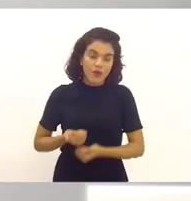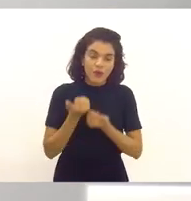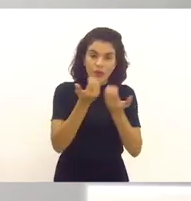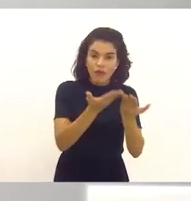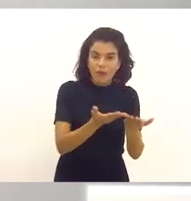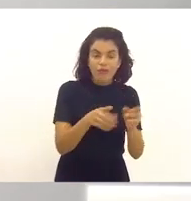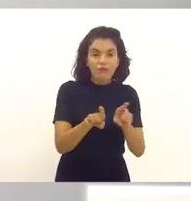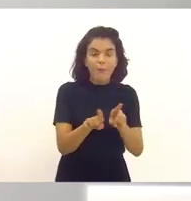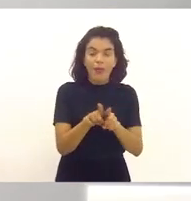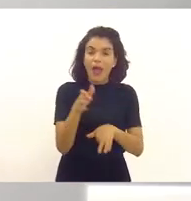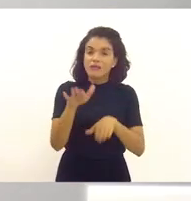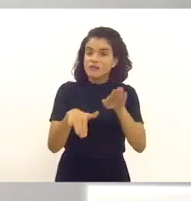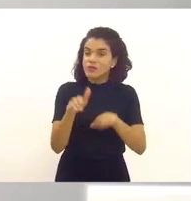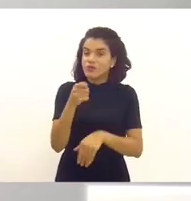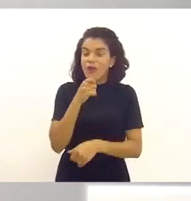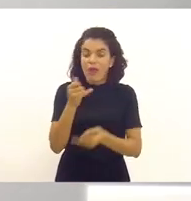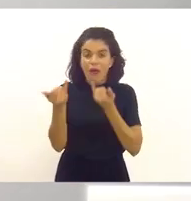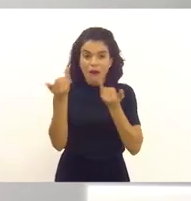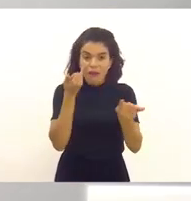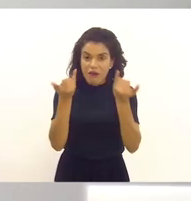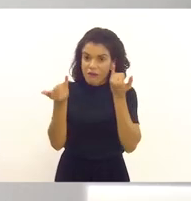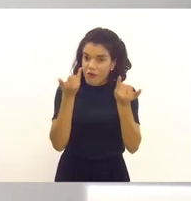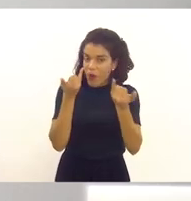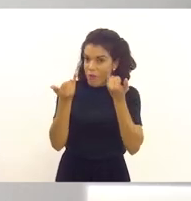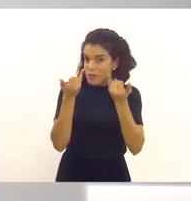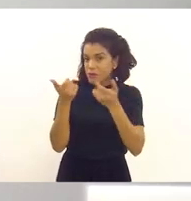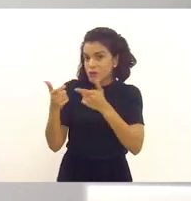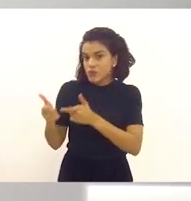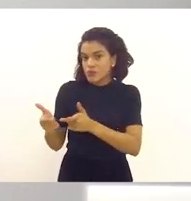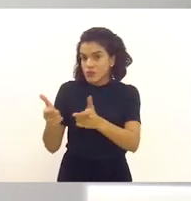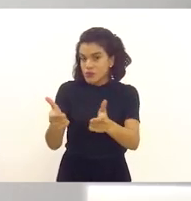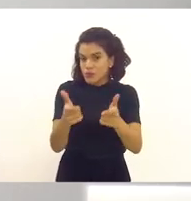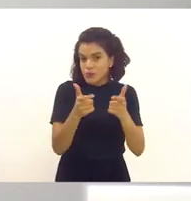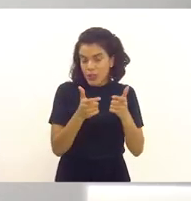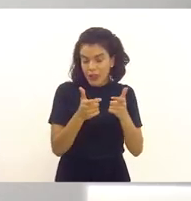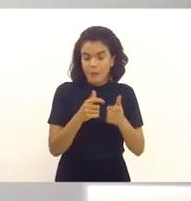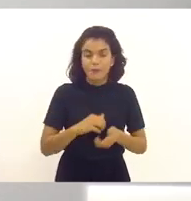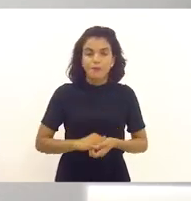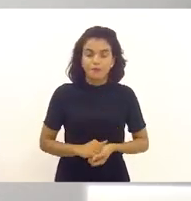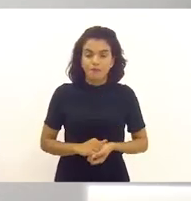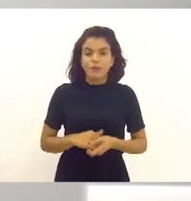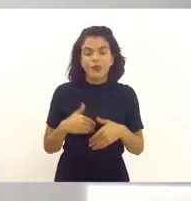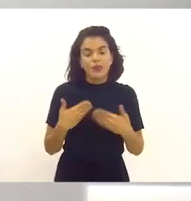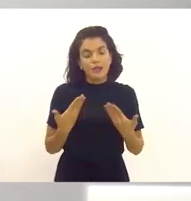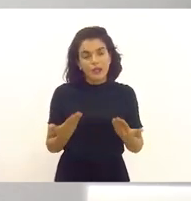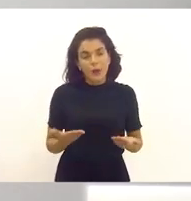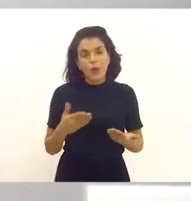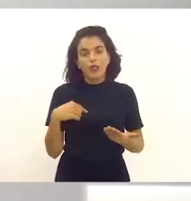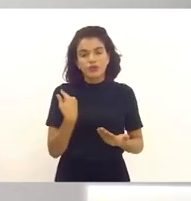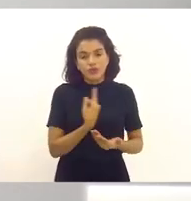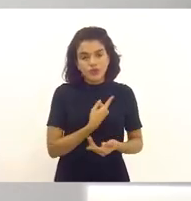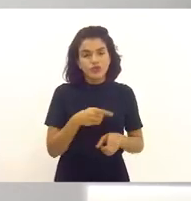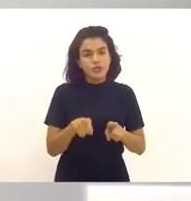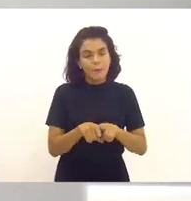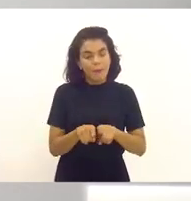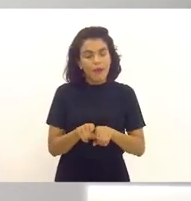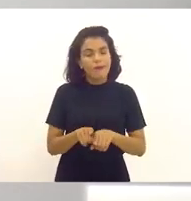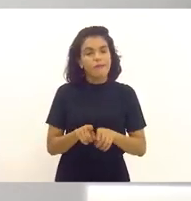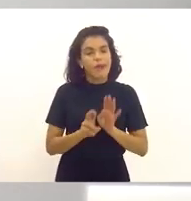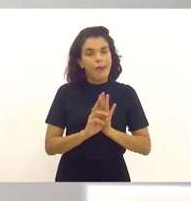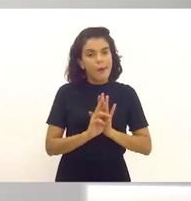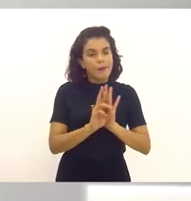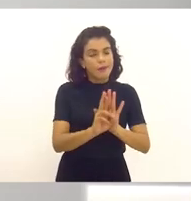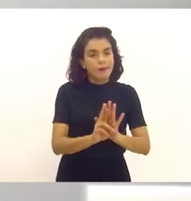muitas vezes não tem acesso a eles nos seus locais de residência né então a gente vem também para trazer essa